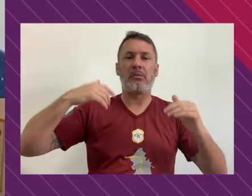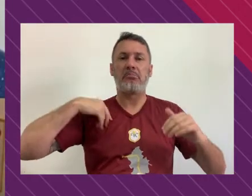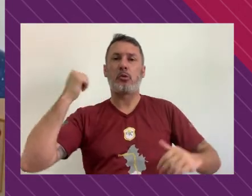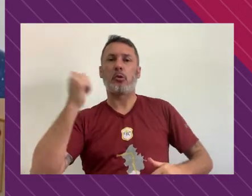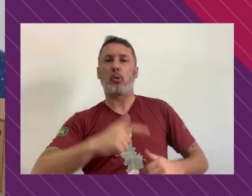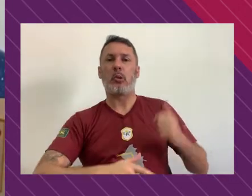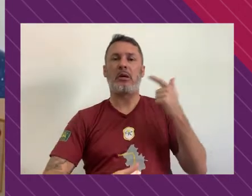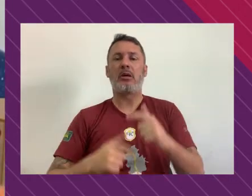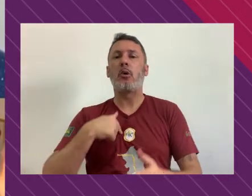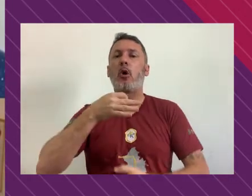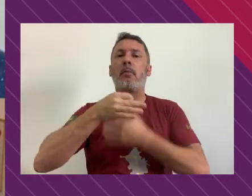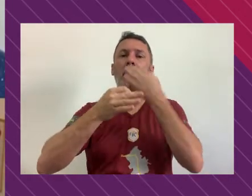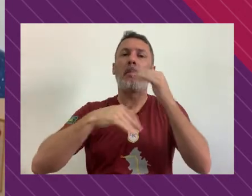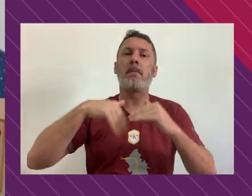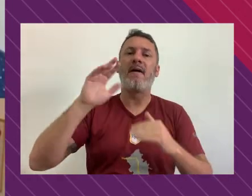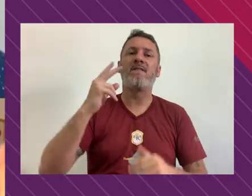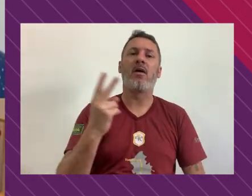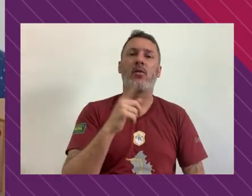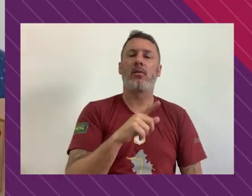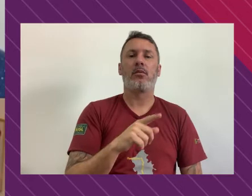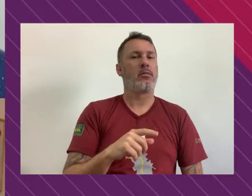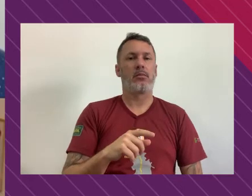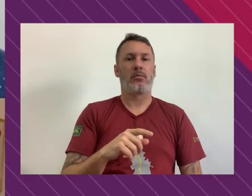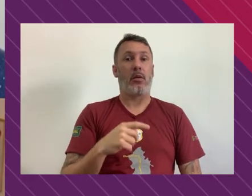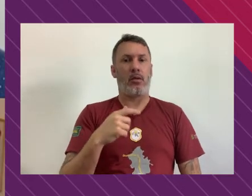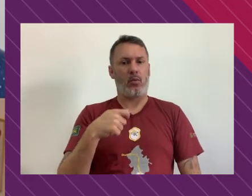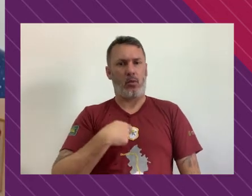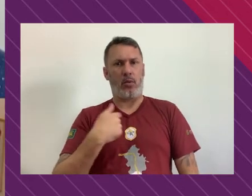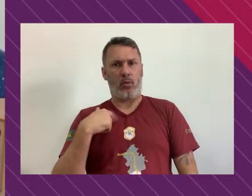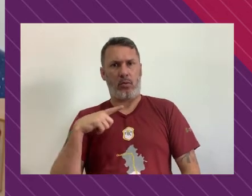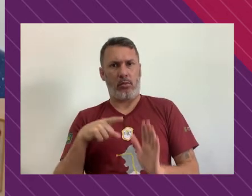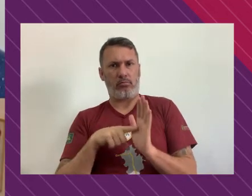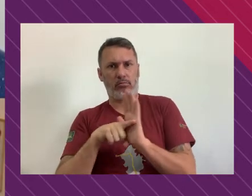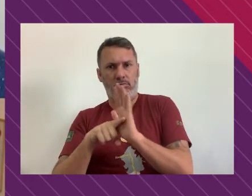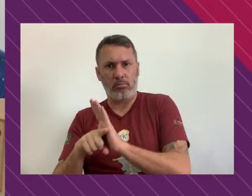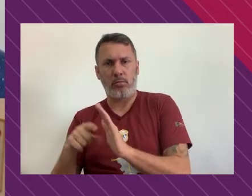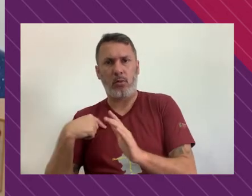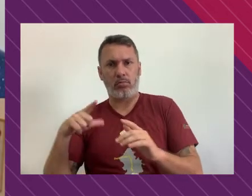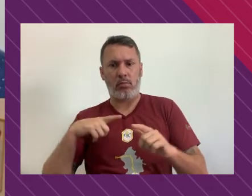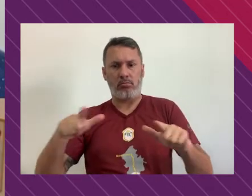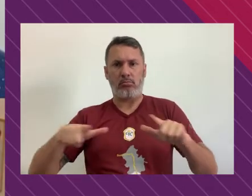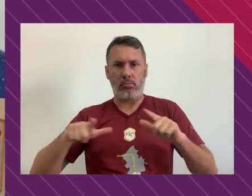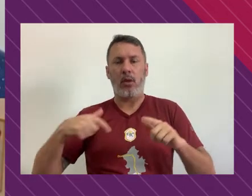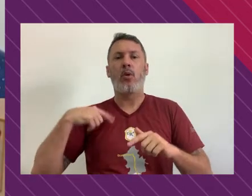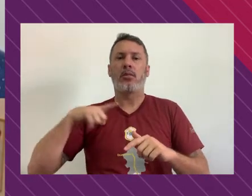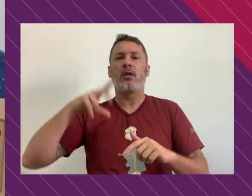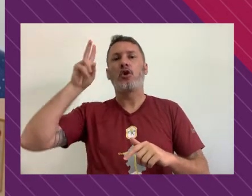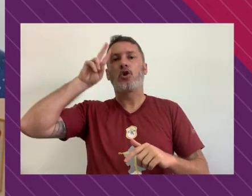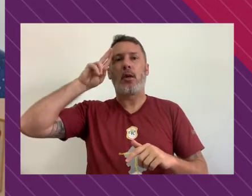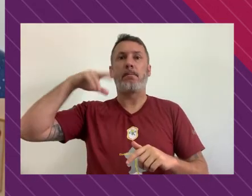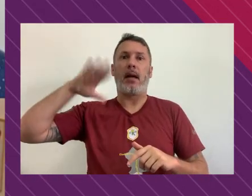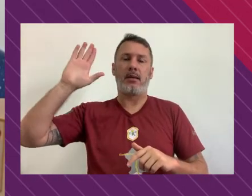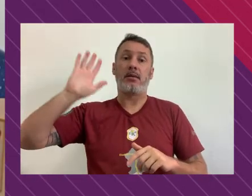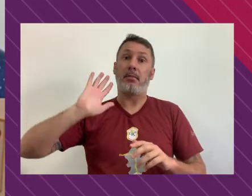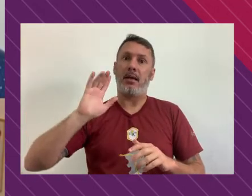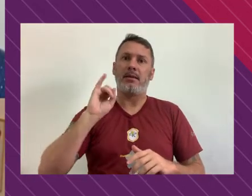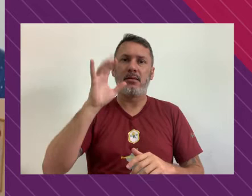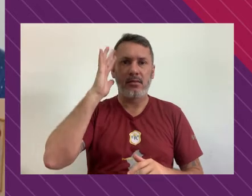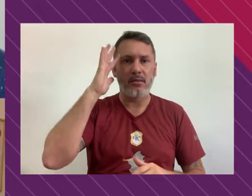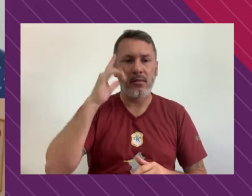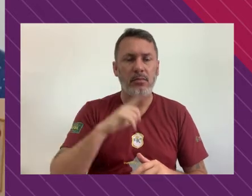meu ver, vale a mesma coisa para quem está do outro lado, que é o pessoal das exatas. Não dá para